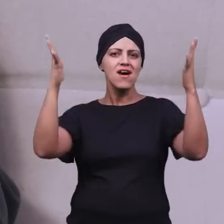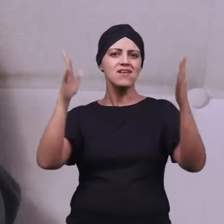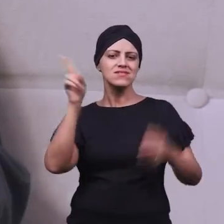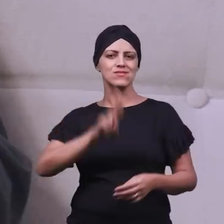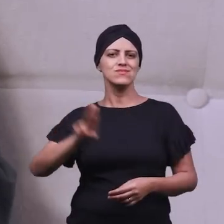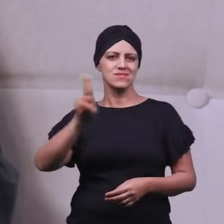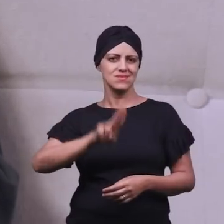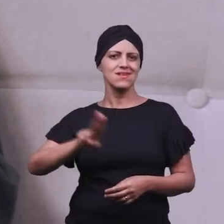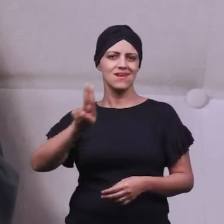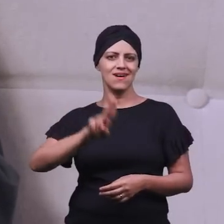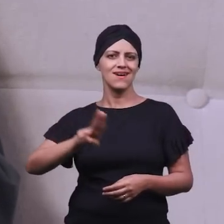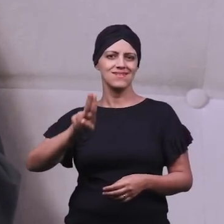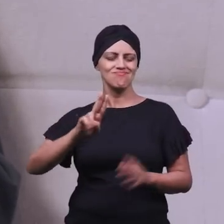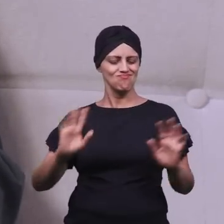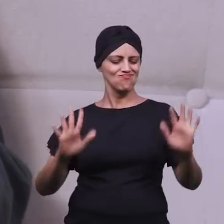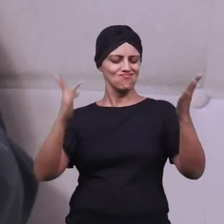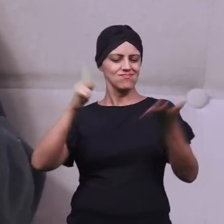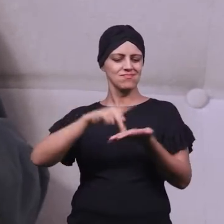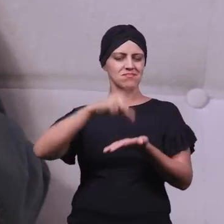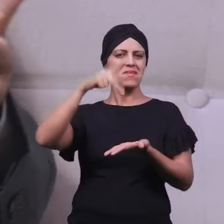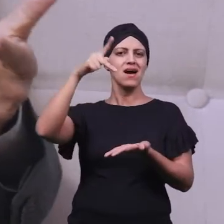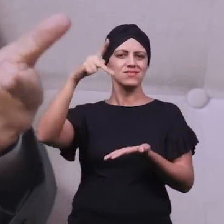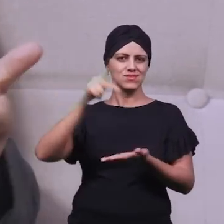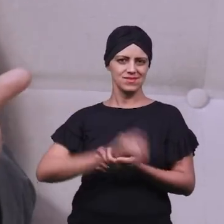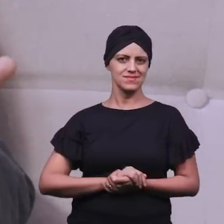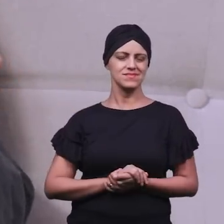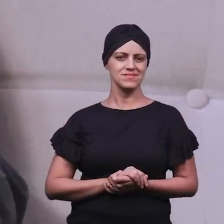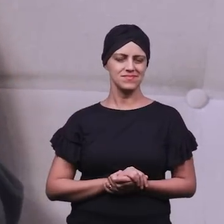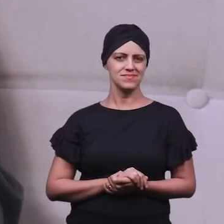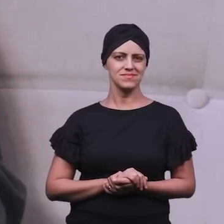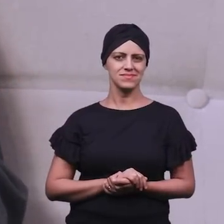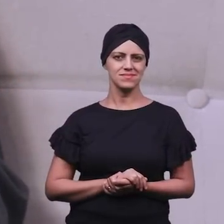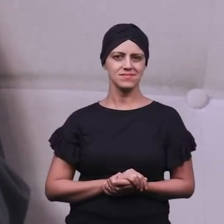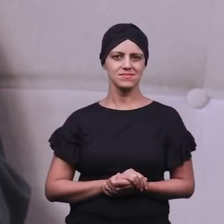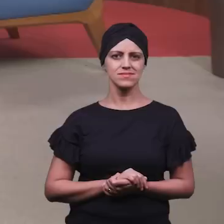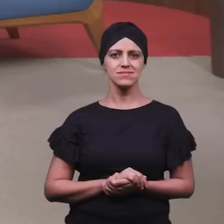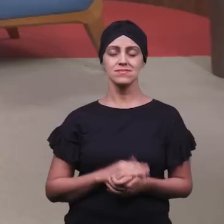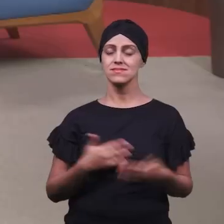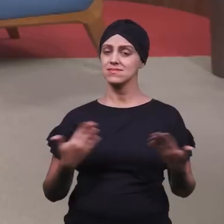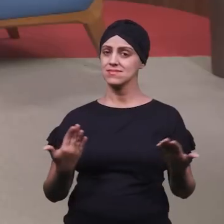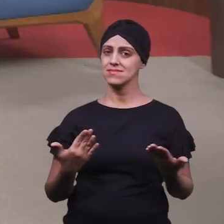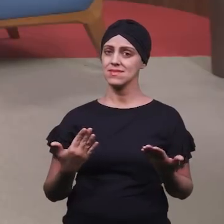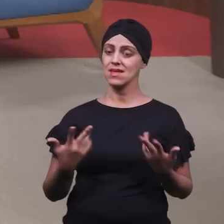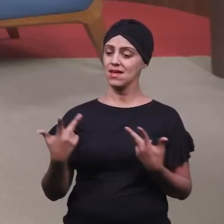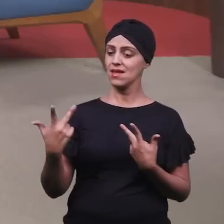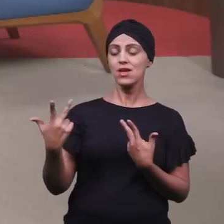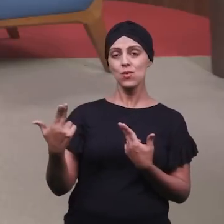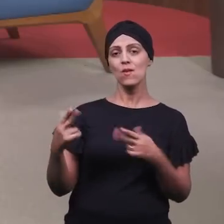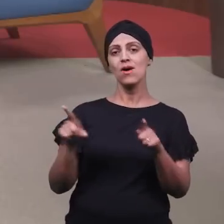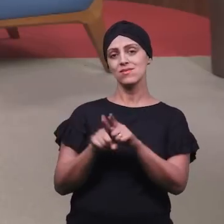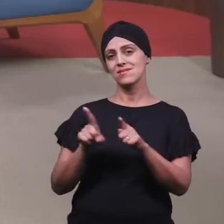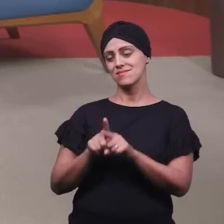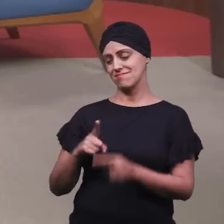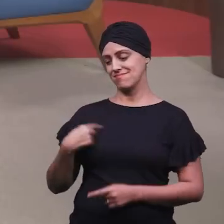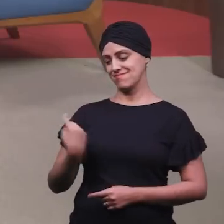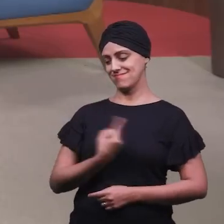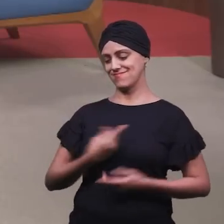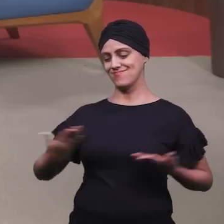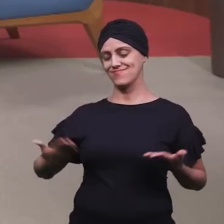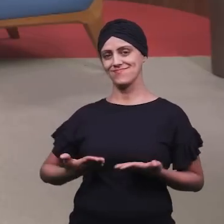poderia lançar mão deles para celebrar a Páscoa profética. Glória a Deus. E assim Deus age